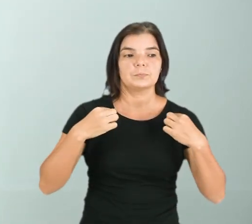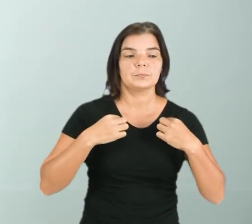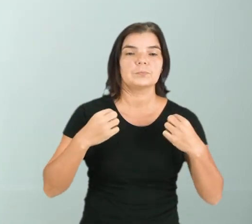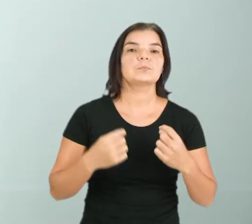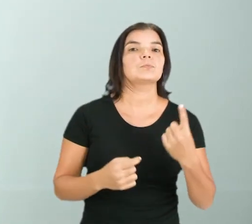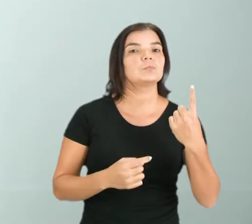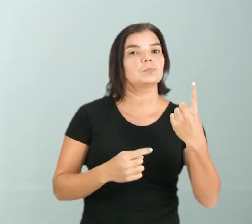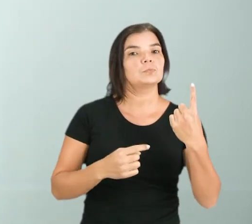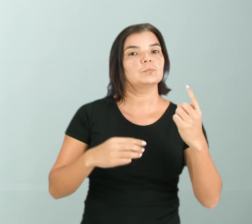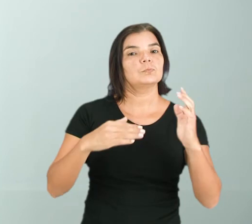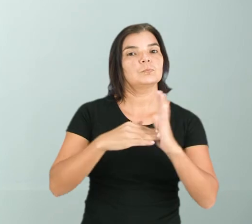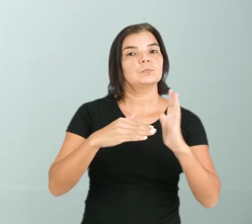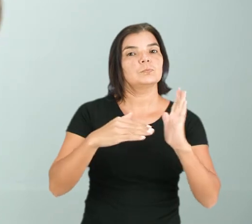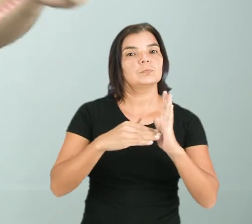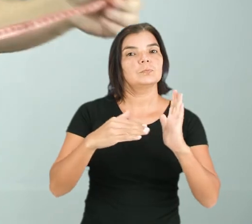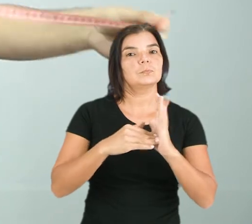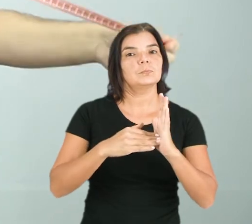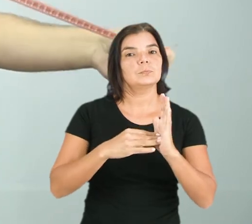até o